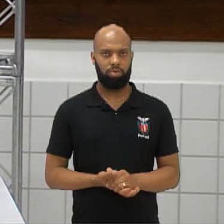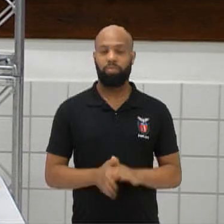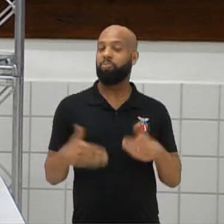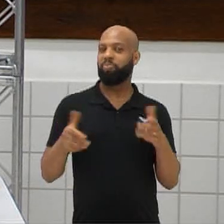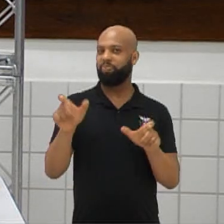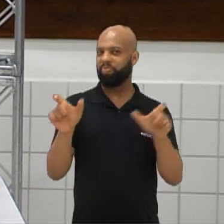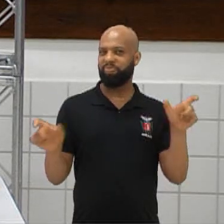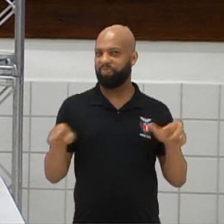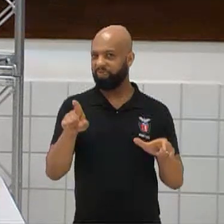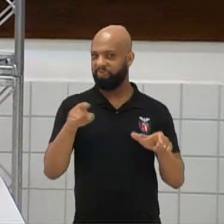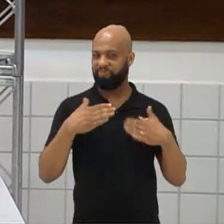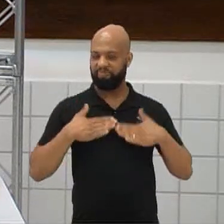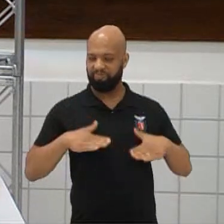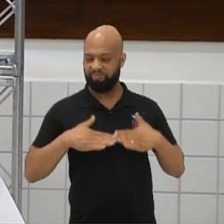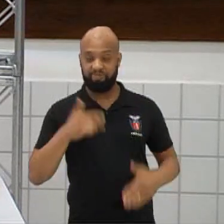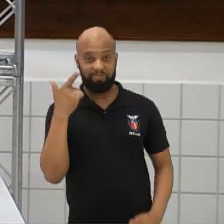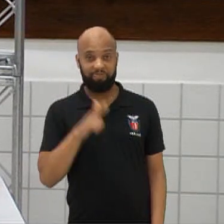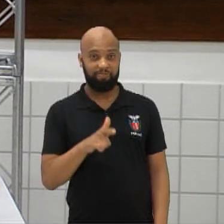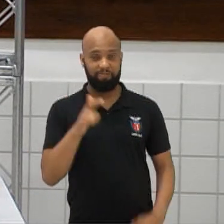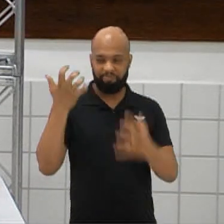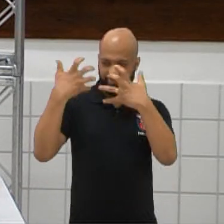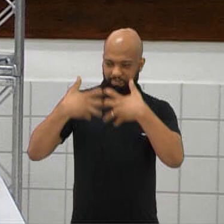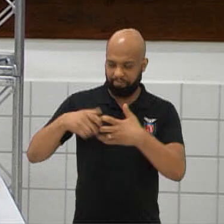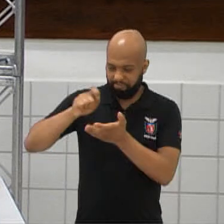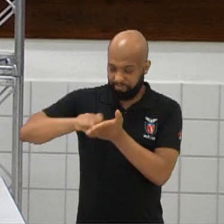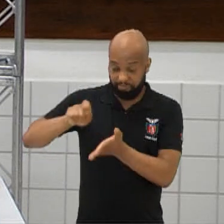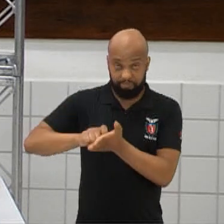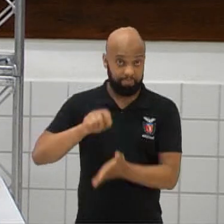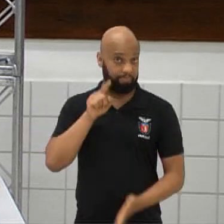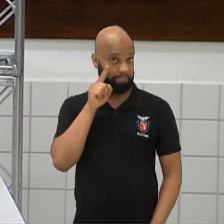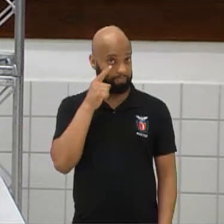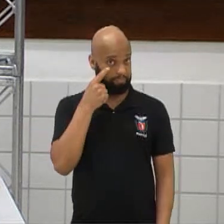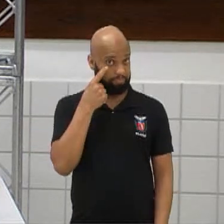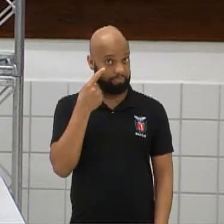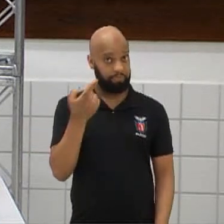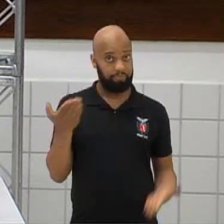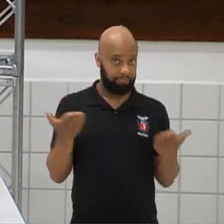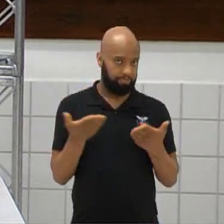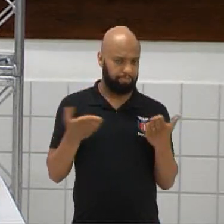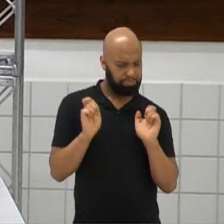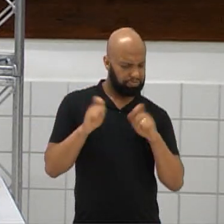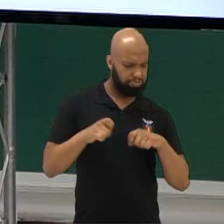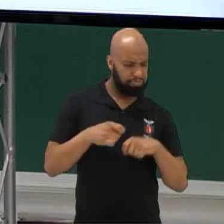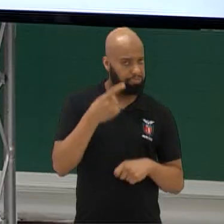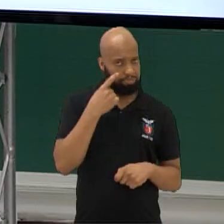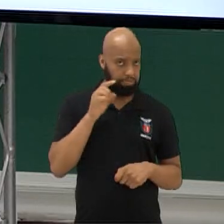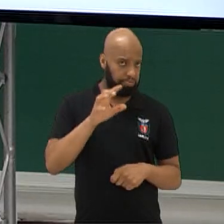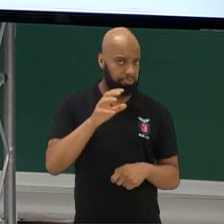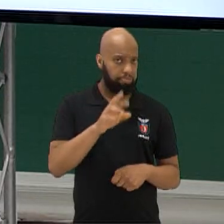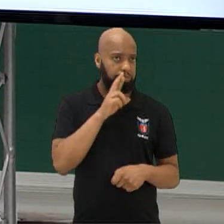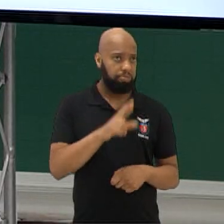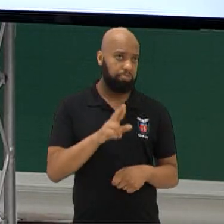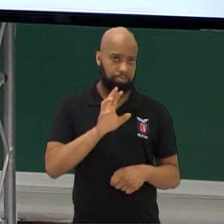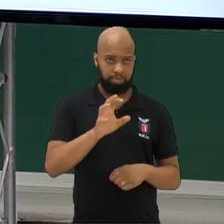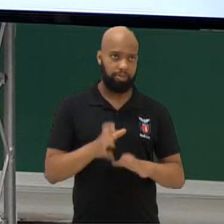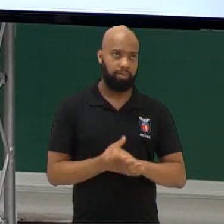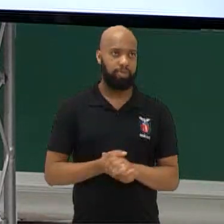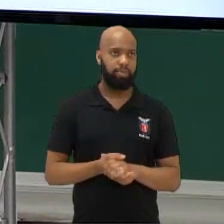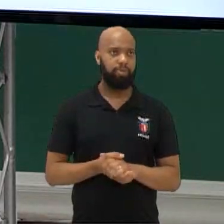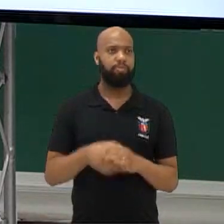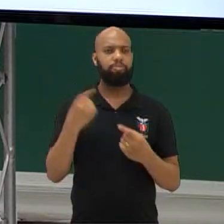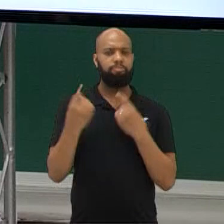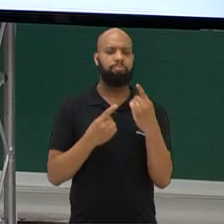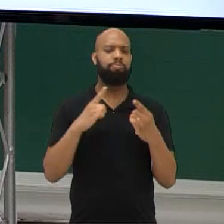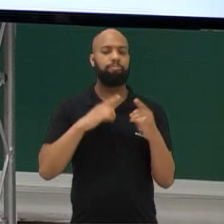Então, galerinha, tranquilo? Conseguiram refletir um pouco sobre o exercício? Vamos analisar a resposta? Então, acompanhem lá. Qual